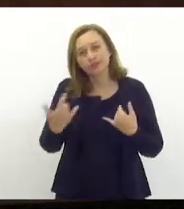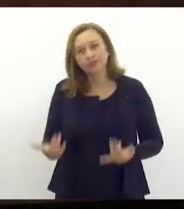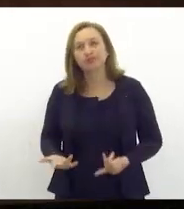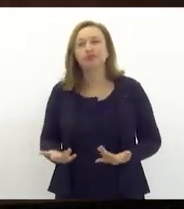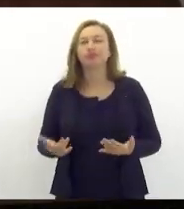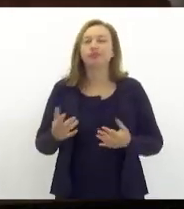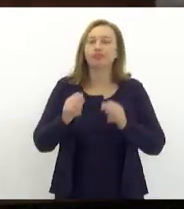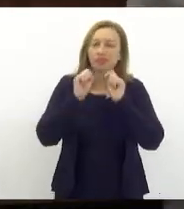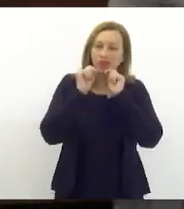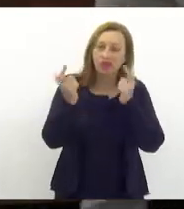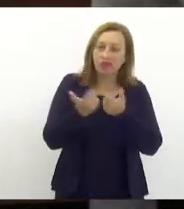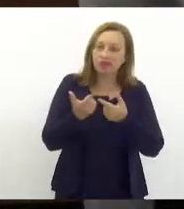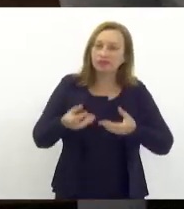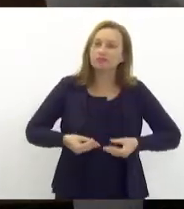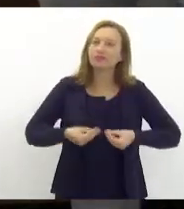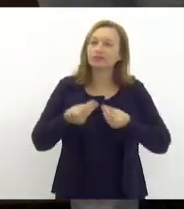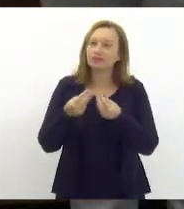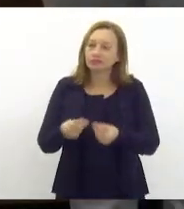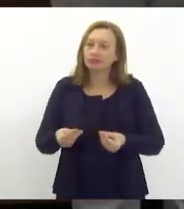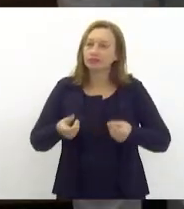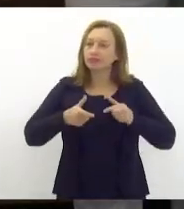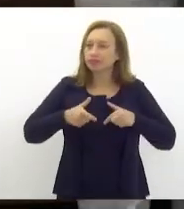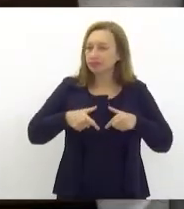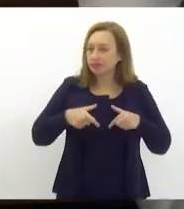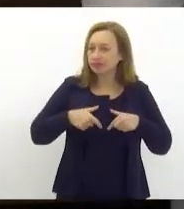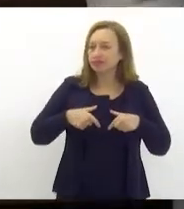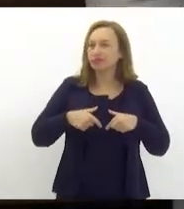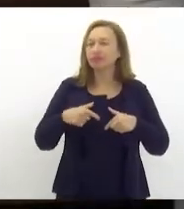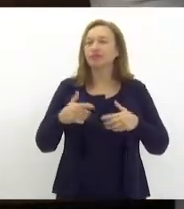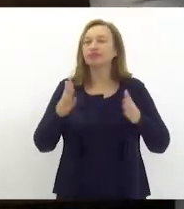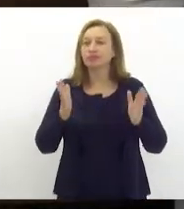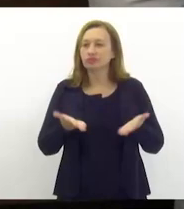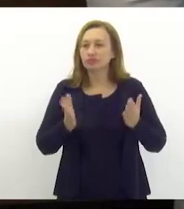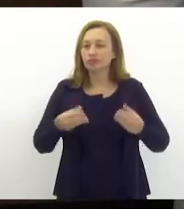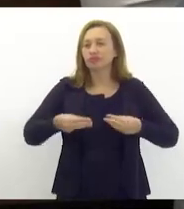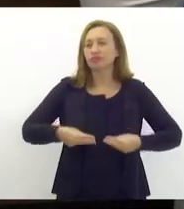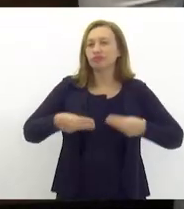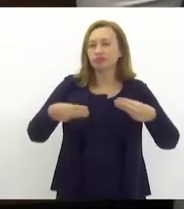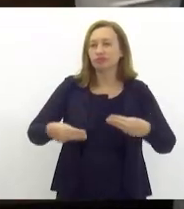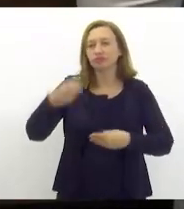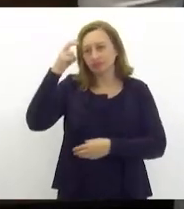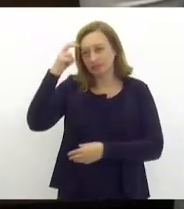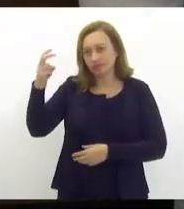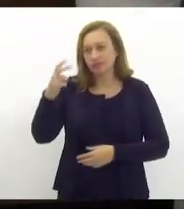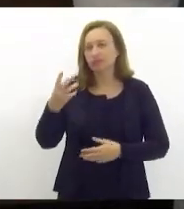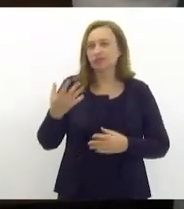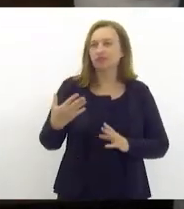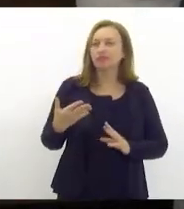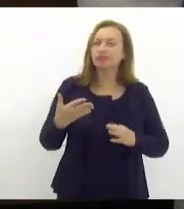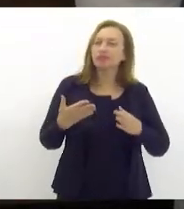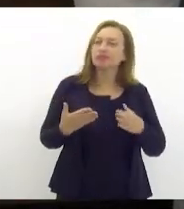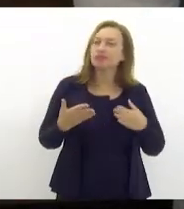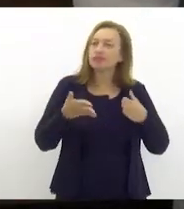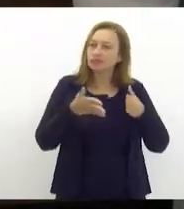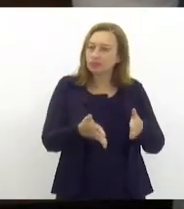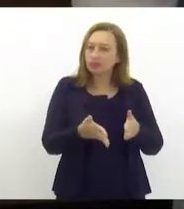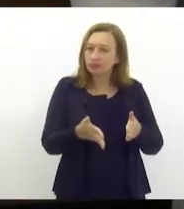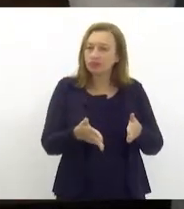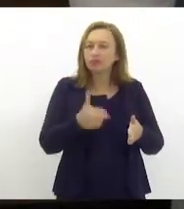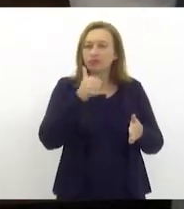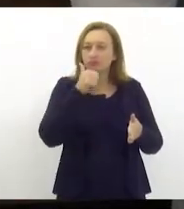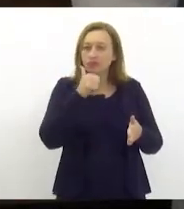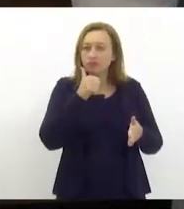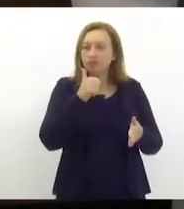Assembleia Legislativa entregue essa medalha a essa que hoje está ministra da Cultura, mas que se destaca como, além de uma